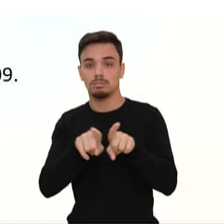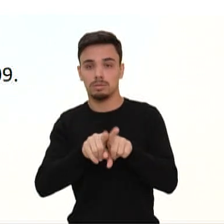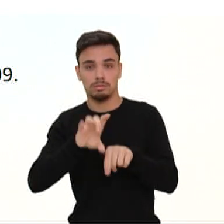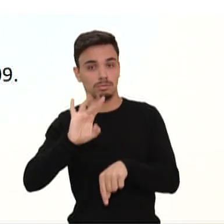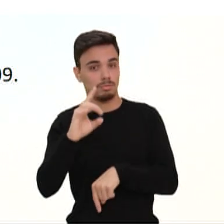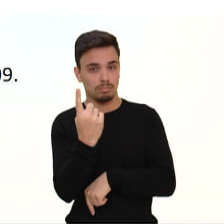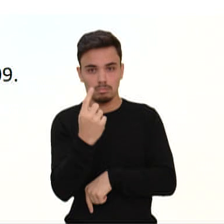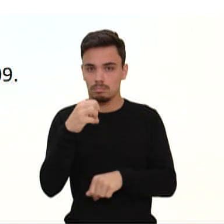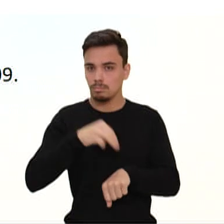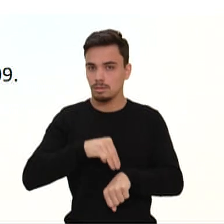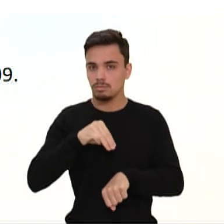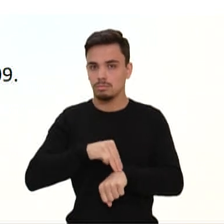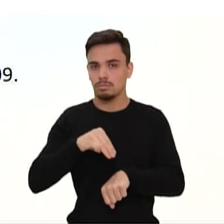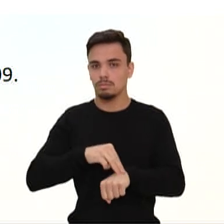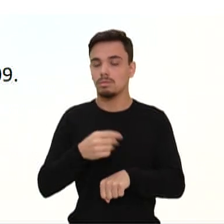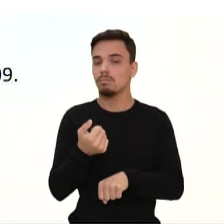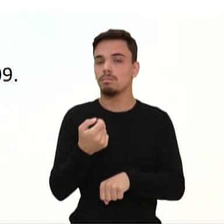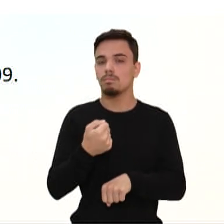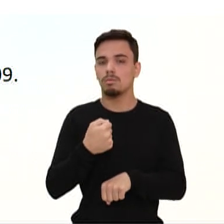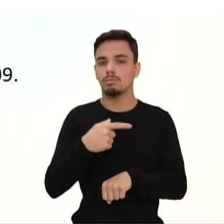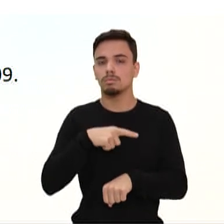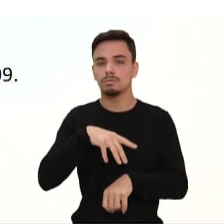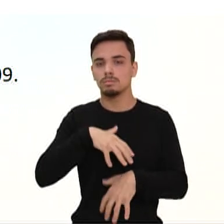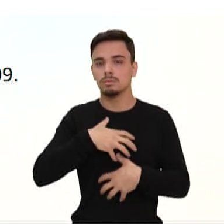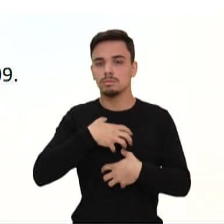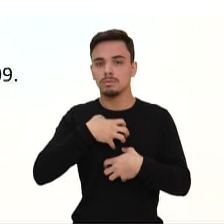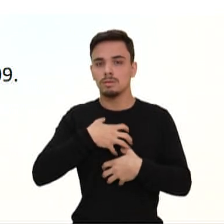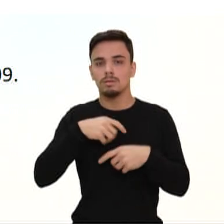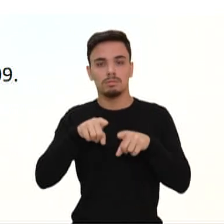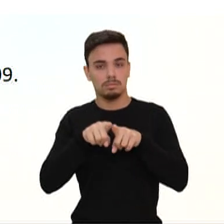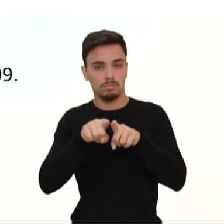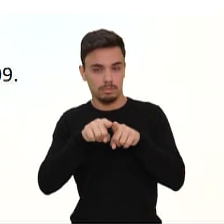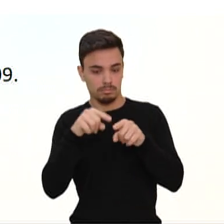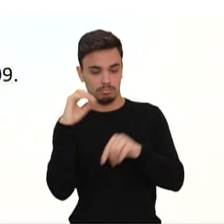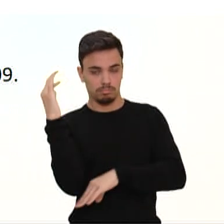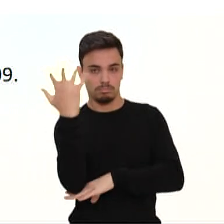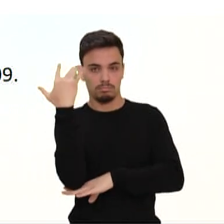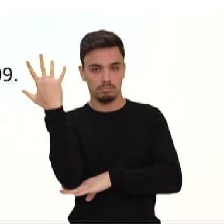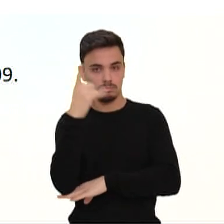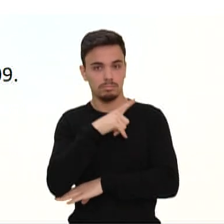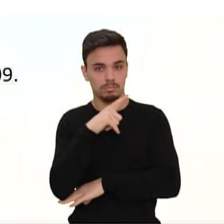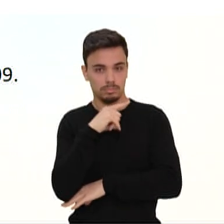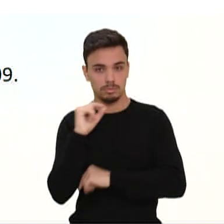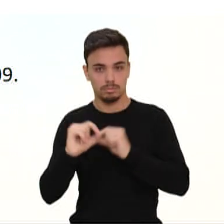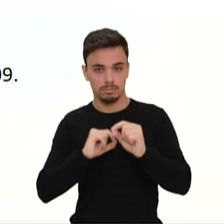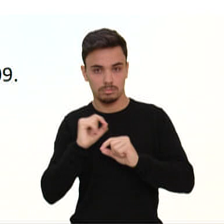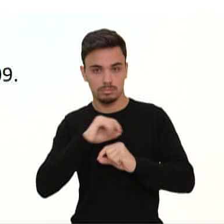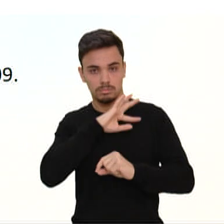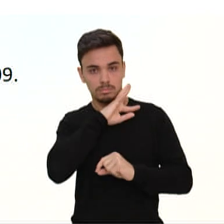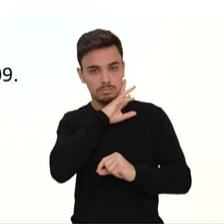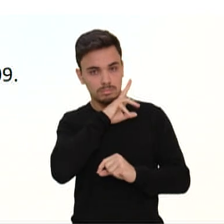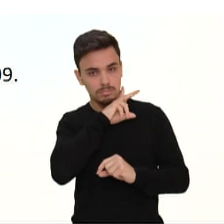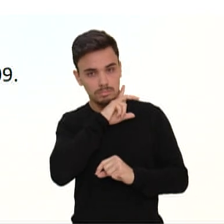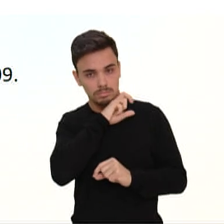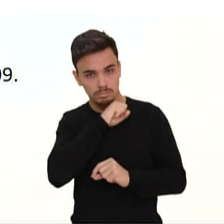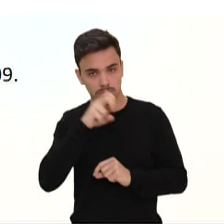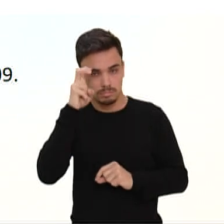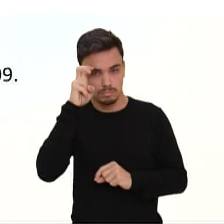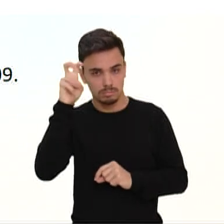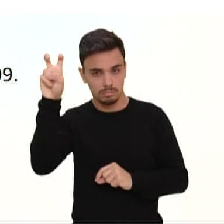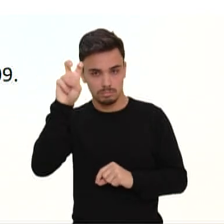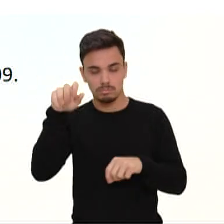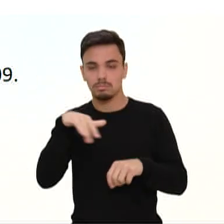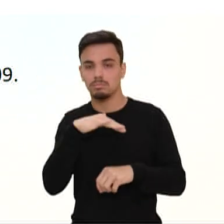minuto. Passados poucos fôlegos da natureza, congelou-se o astro e os animais inteligentes tiveram